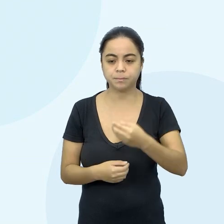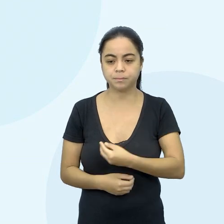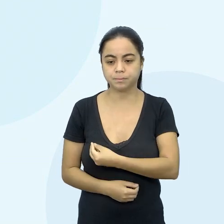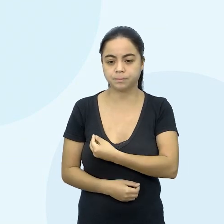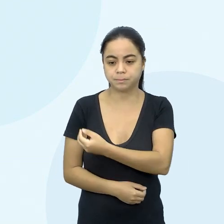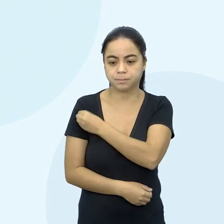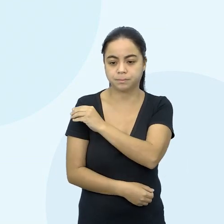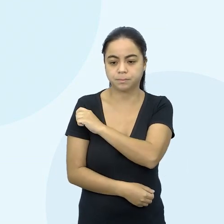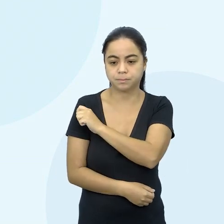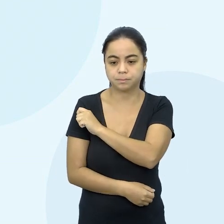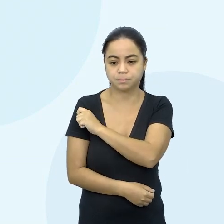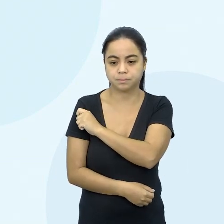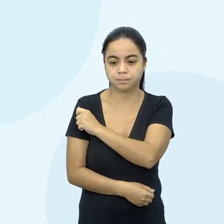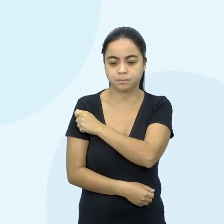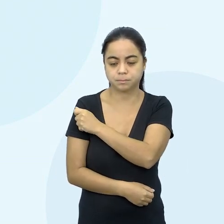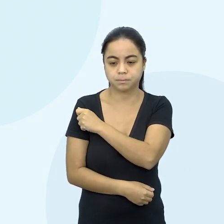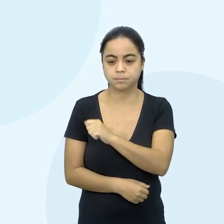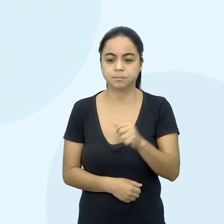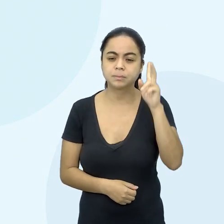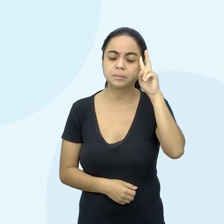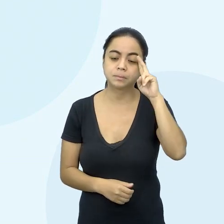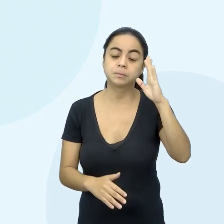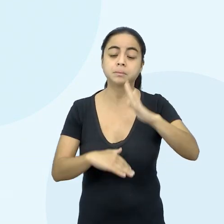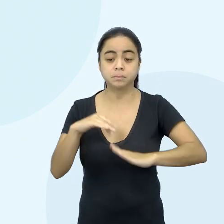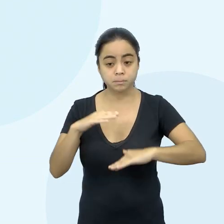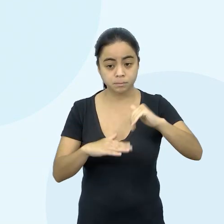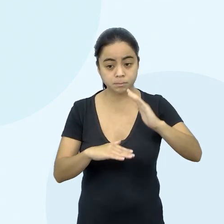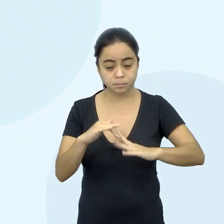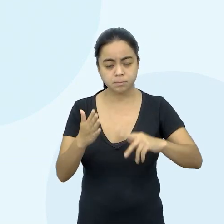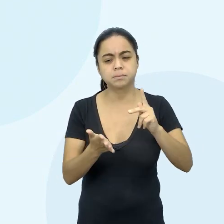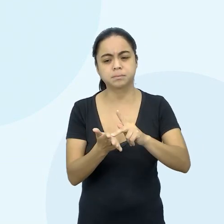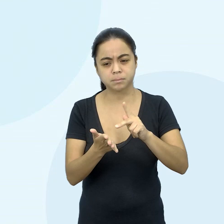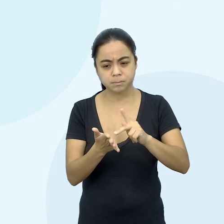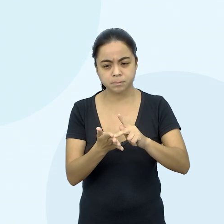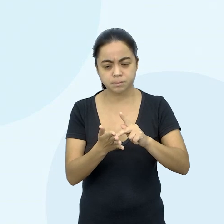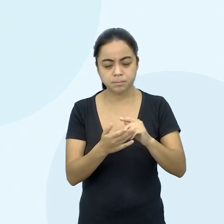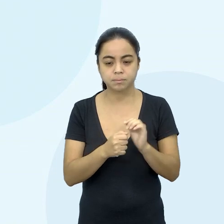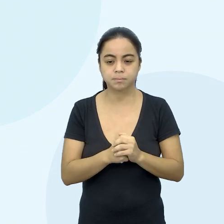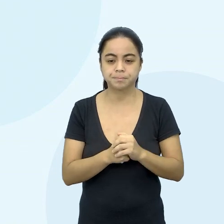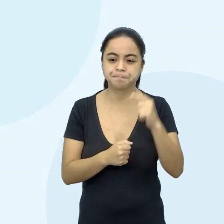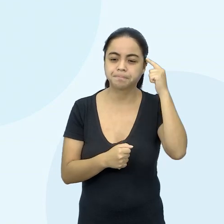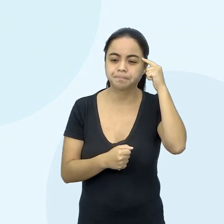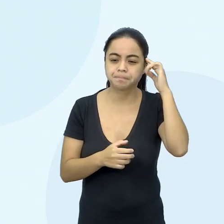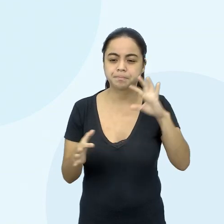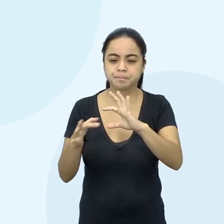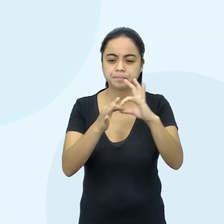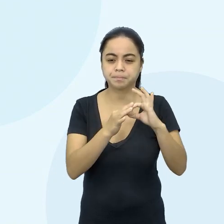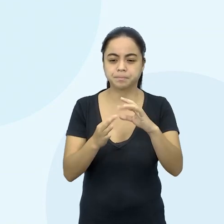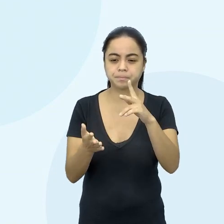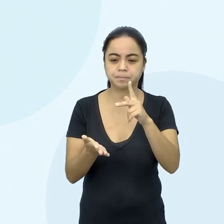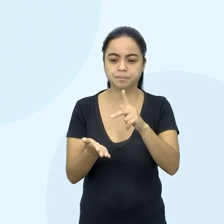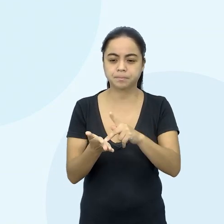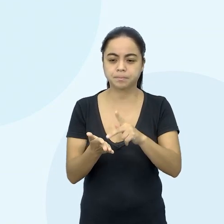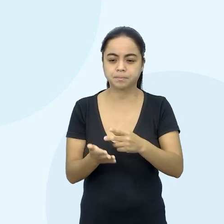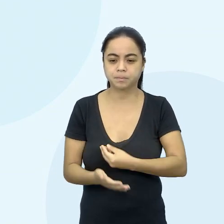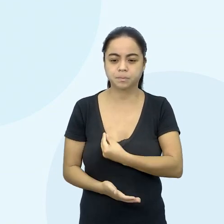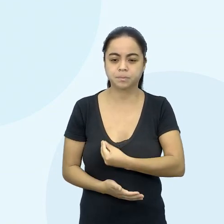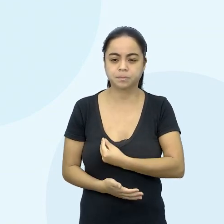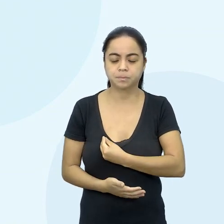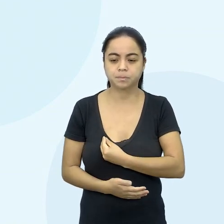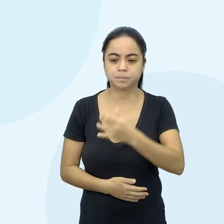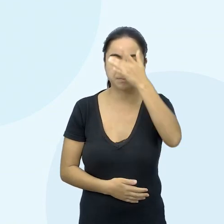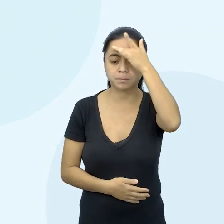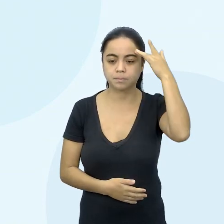Sempre pensar na parte prática mesmo, mão na massa, pensando no contexto e na realidade que o estudante